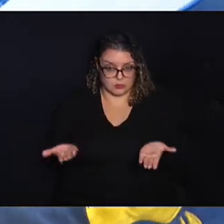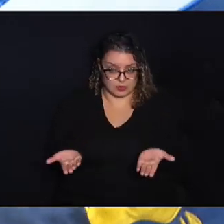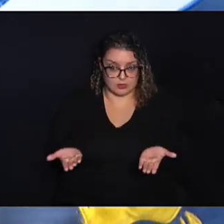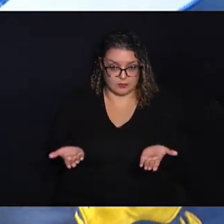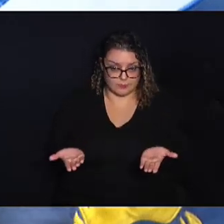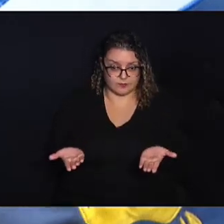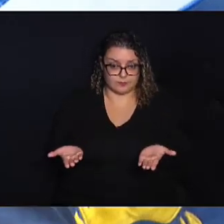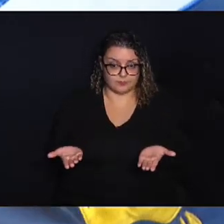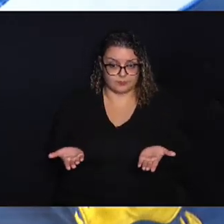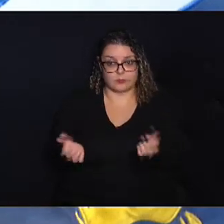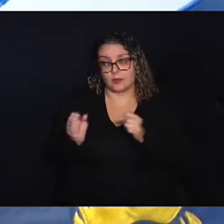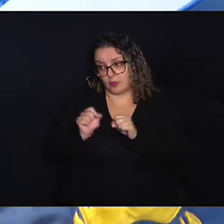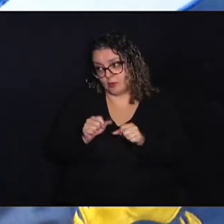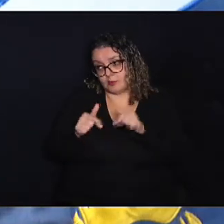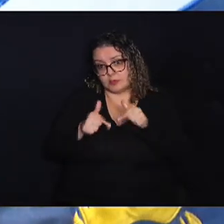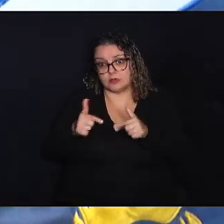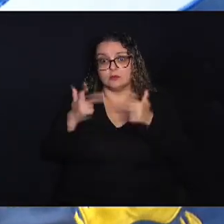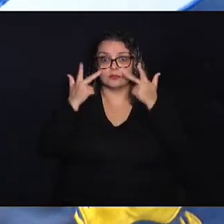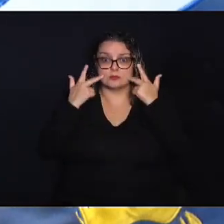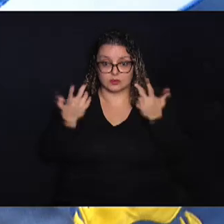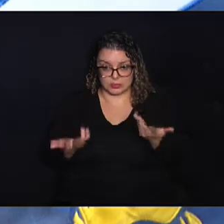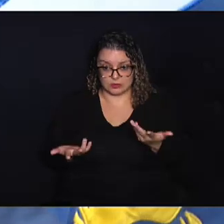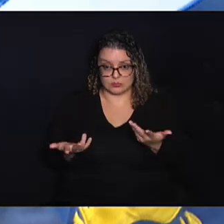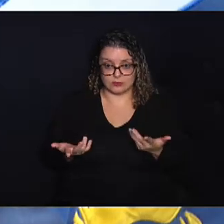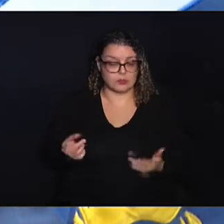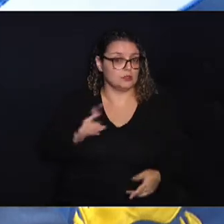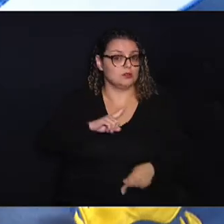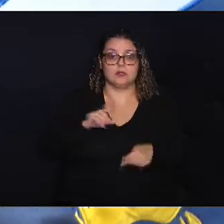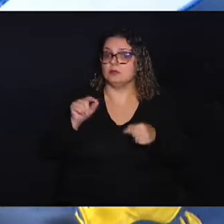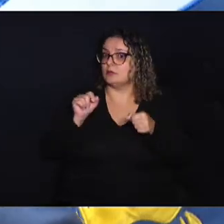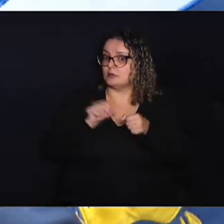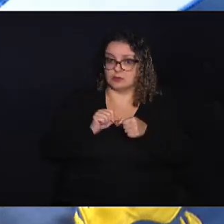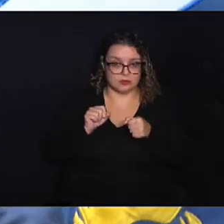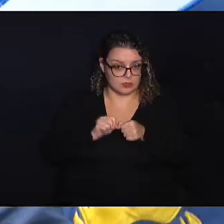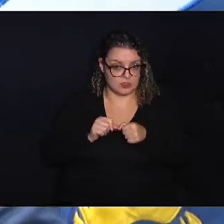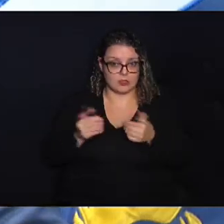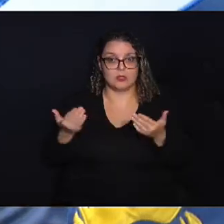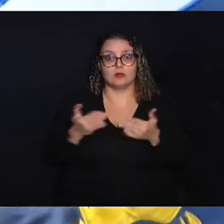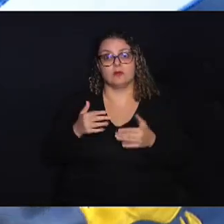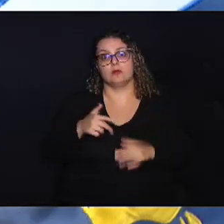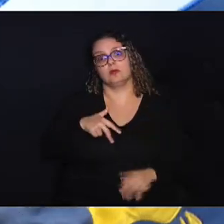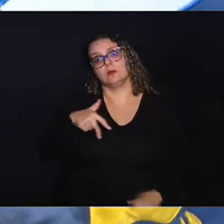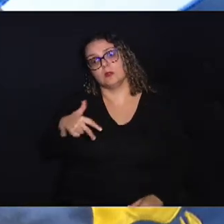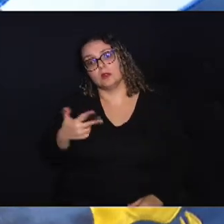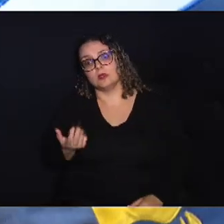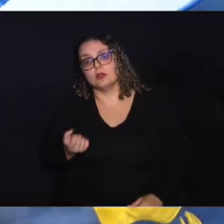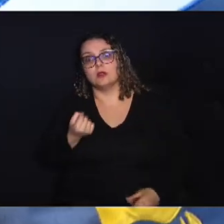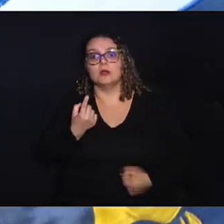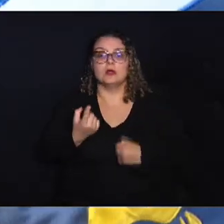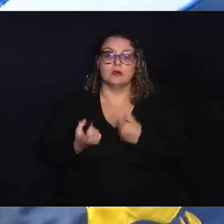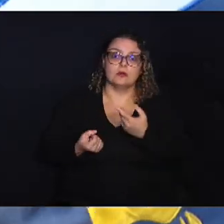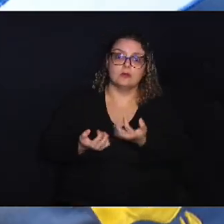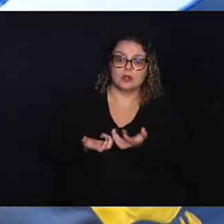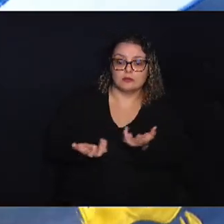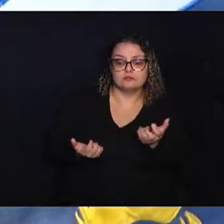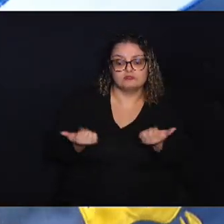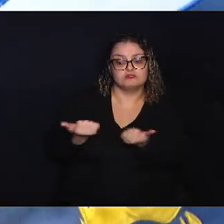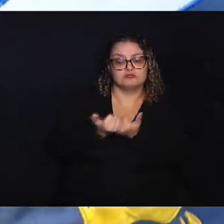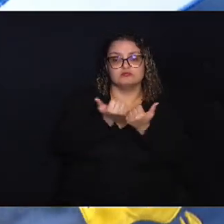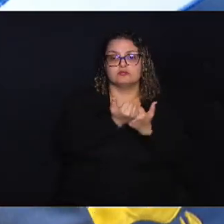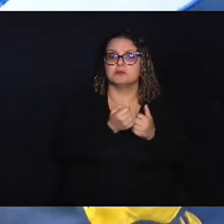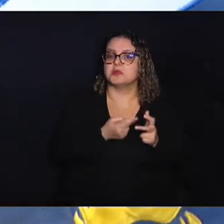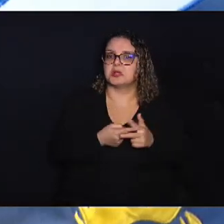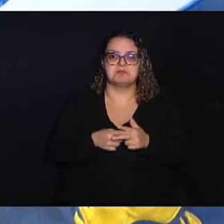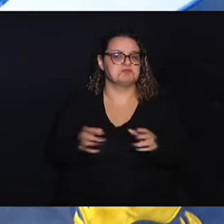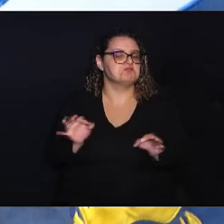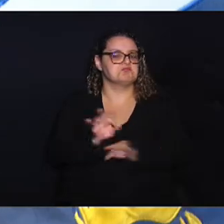Então, para poder trabalhar tranquilo. Não foi feito. Agora eu passei lá, trocaram algumas gramas, mas em reforma, por